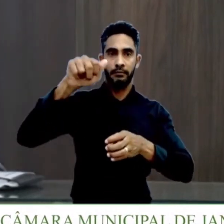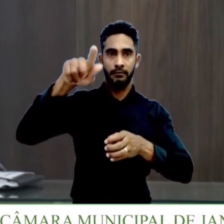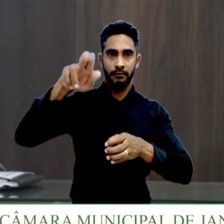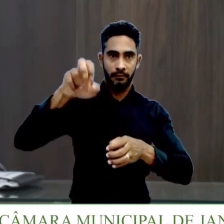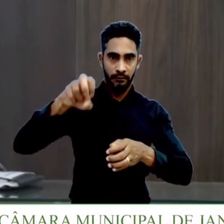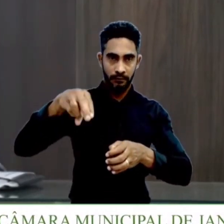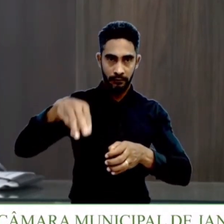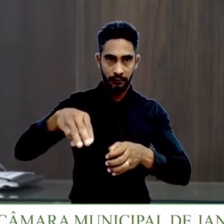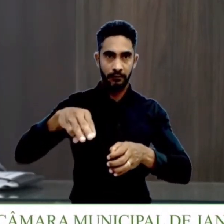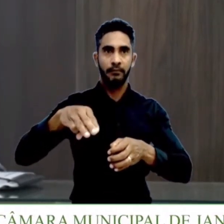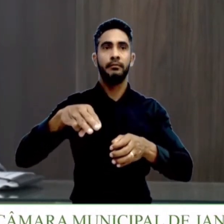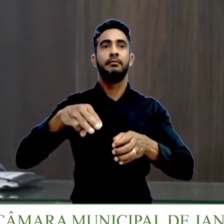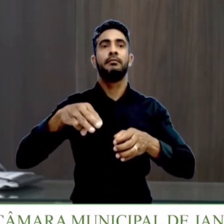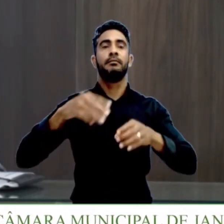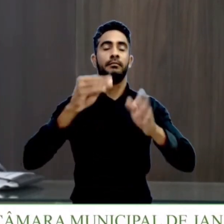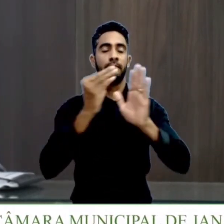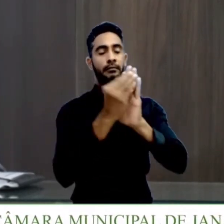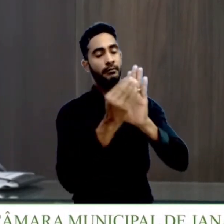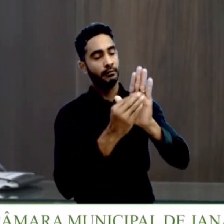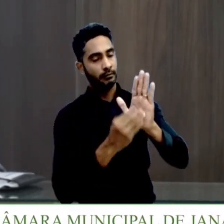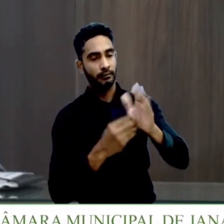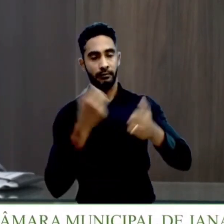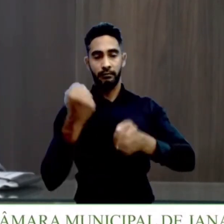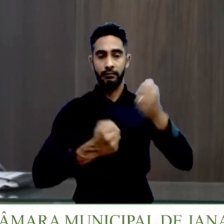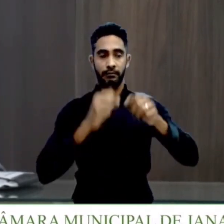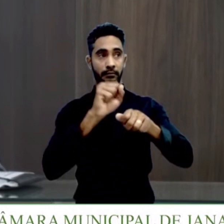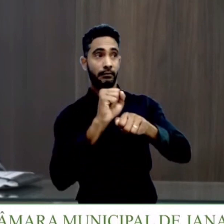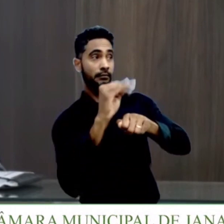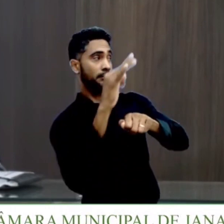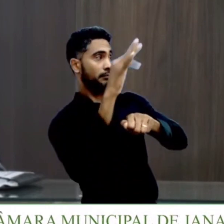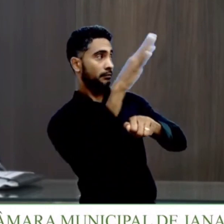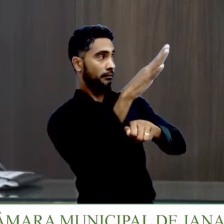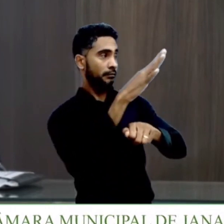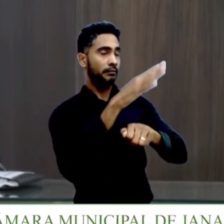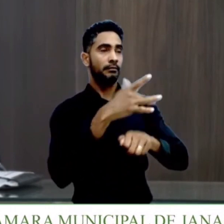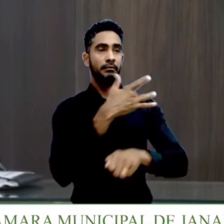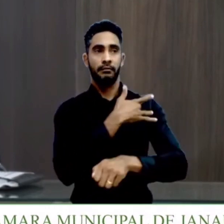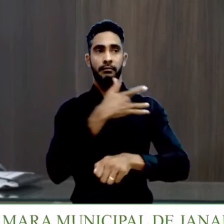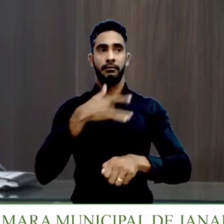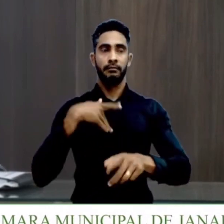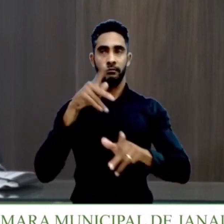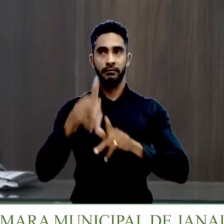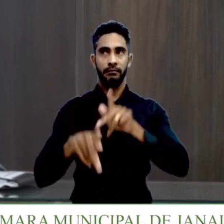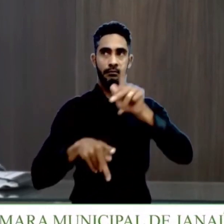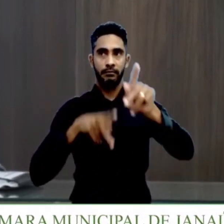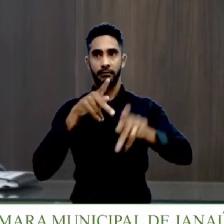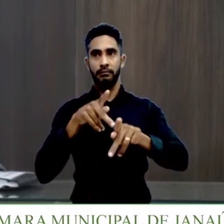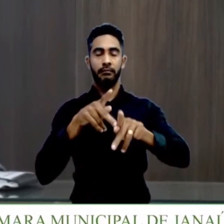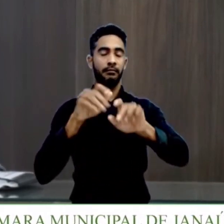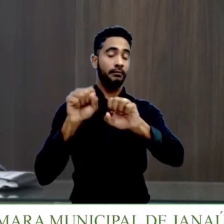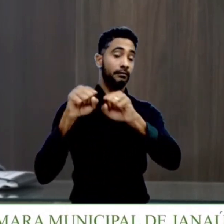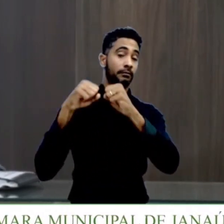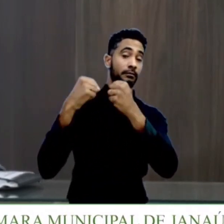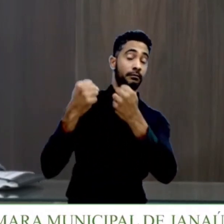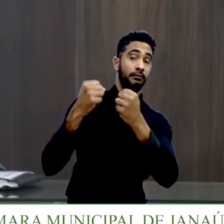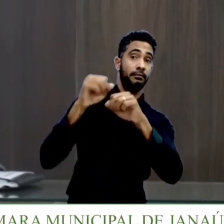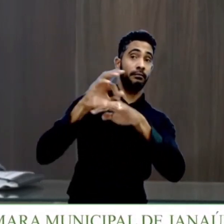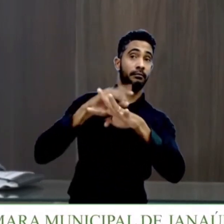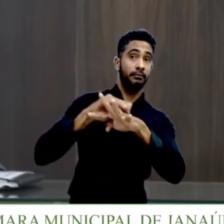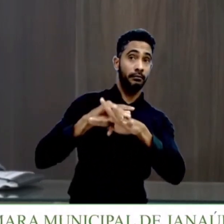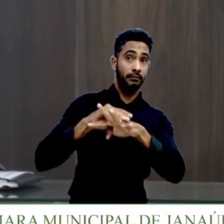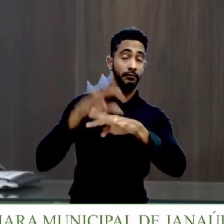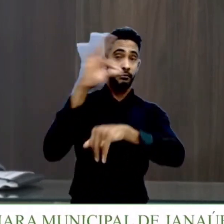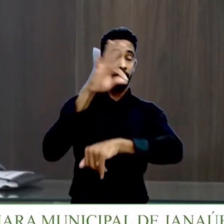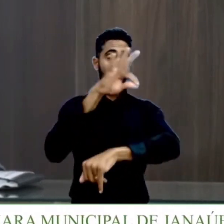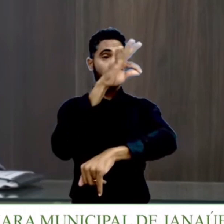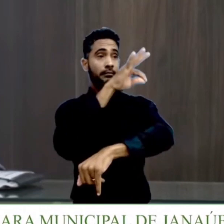carro fumacê. Tal ação é necessária à saúde pública, levando em consideração a prevenção de doenças por